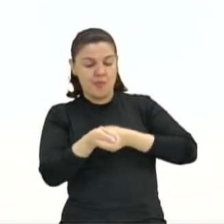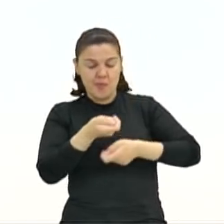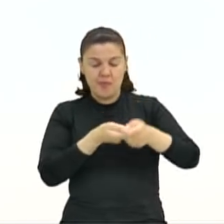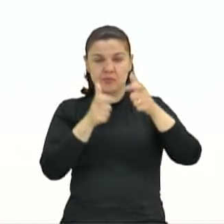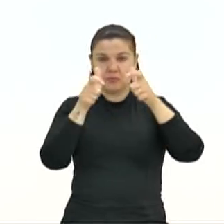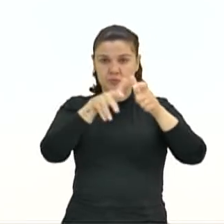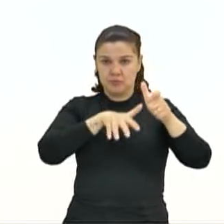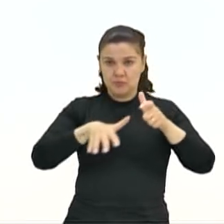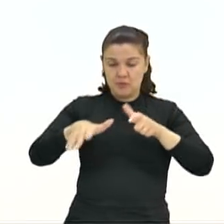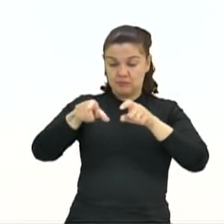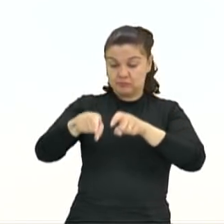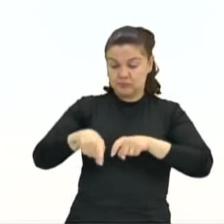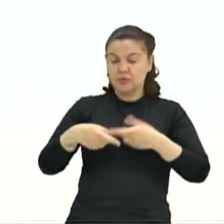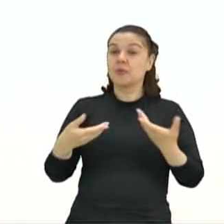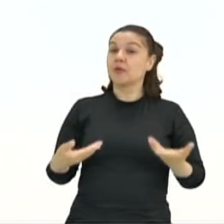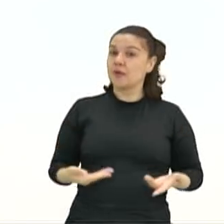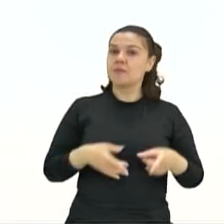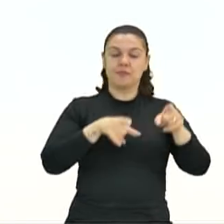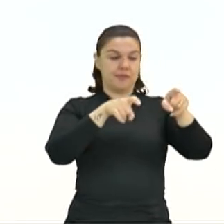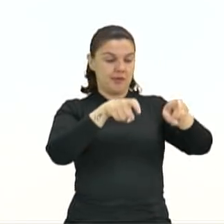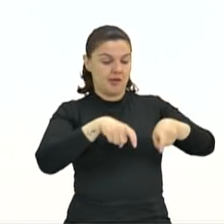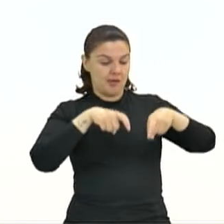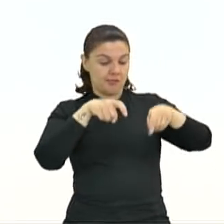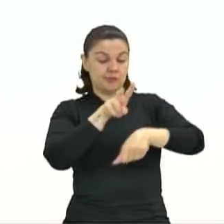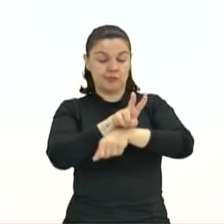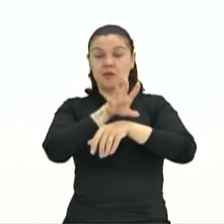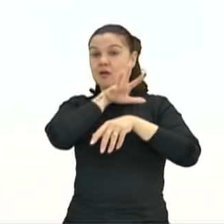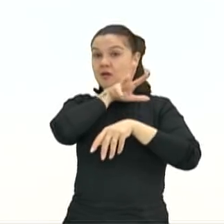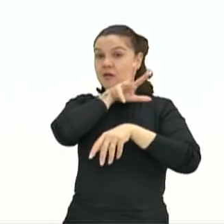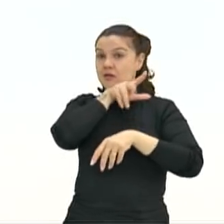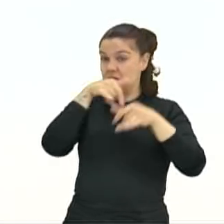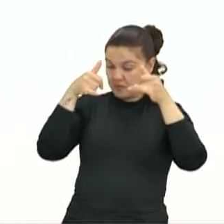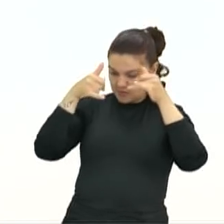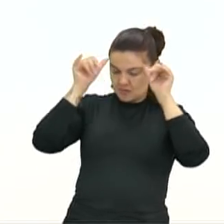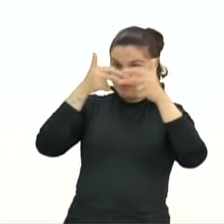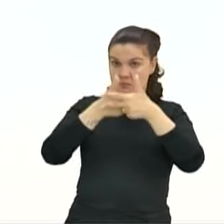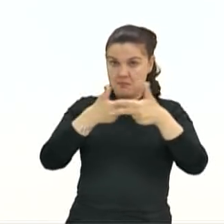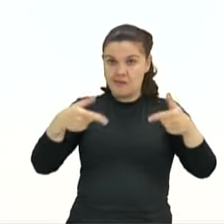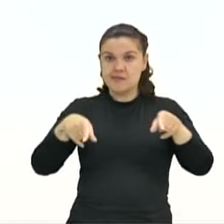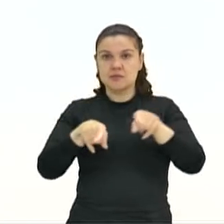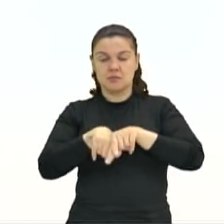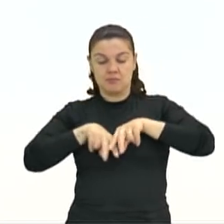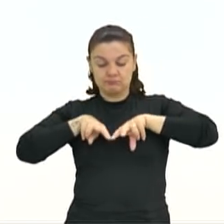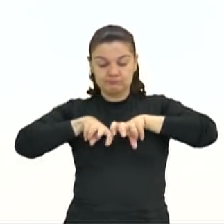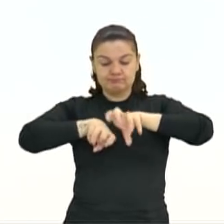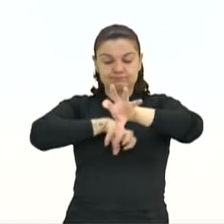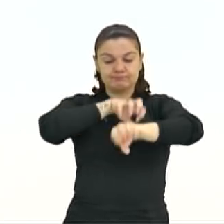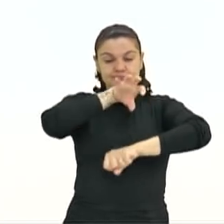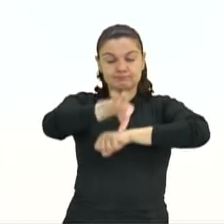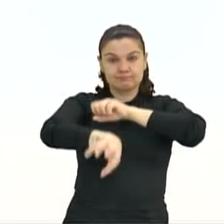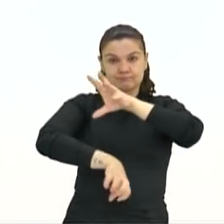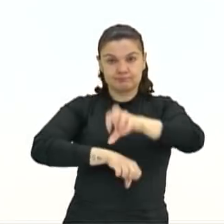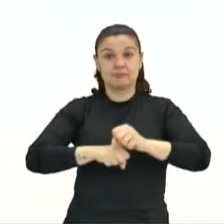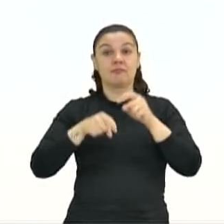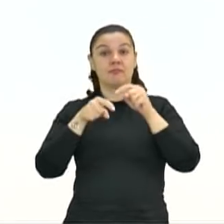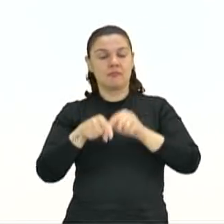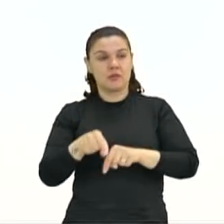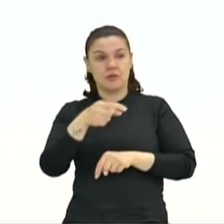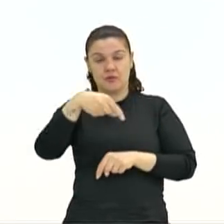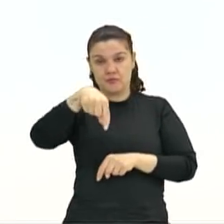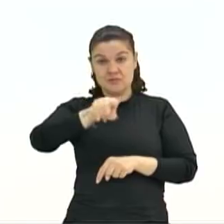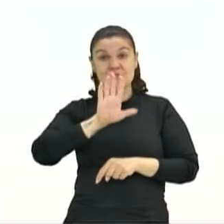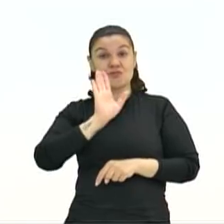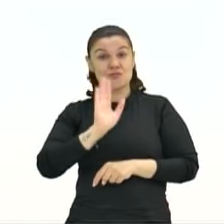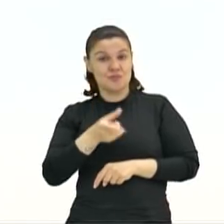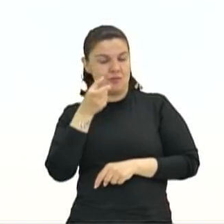rural: agricultura, pecuária e o extrativismo. Agricultura, pecuária e extrativismo, vocês